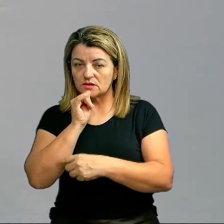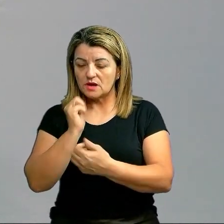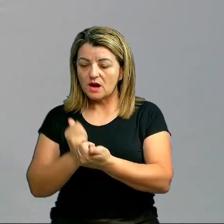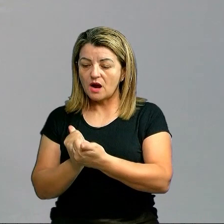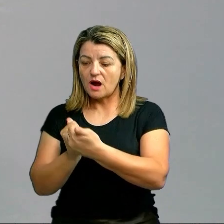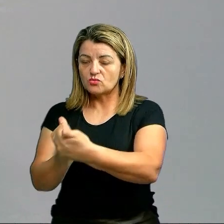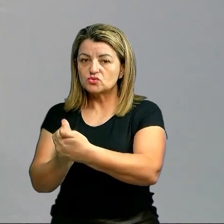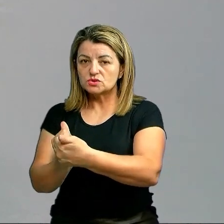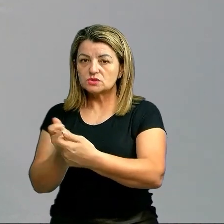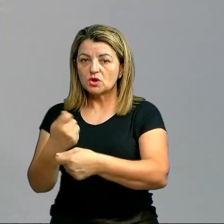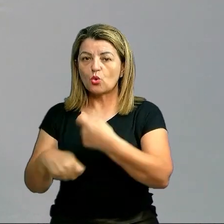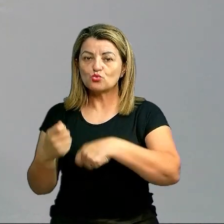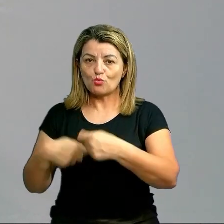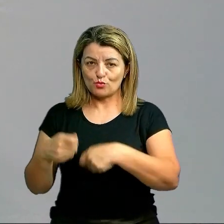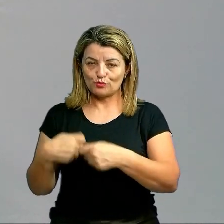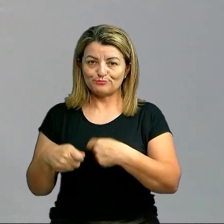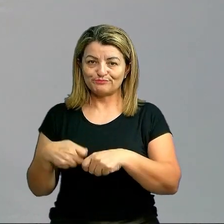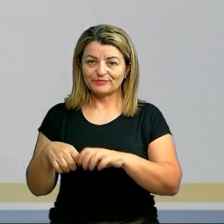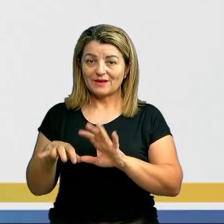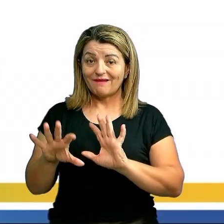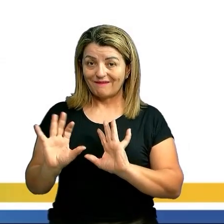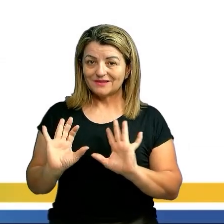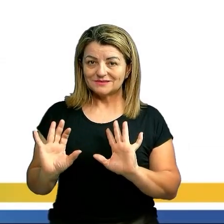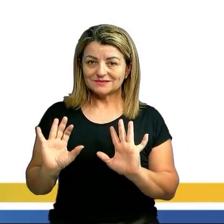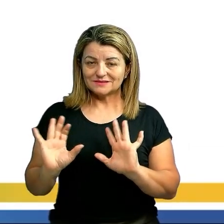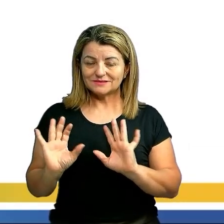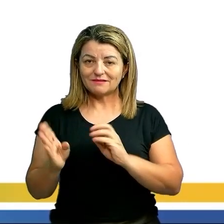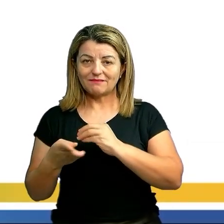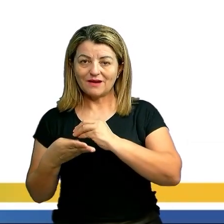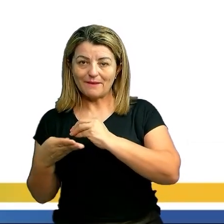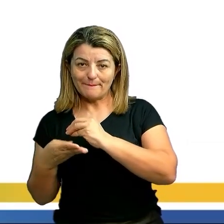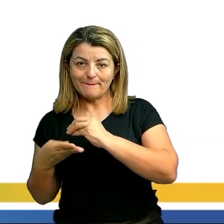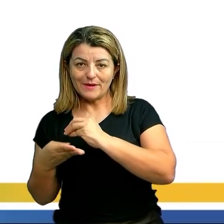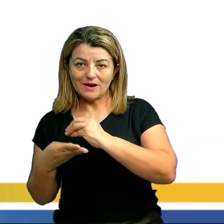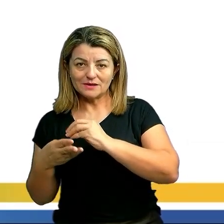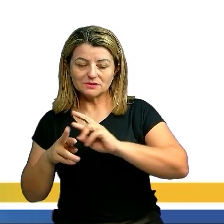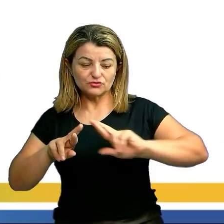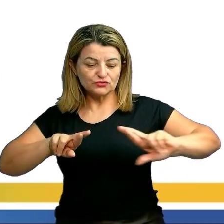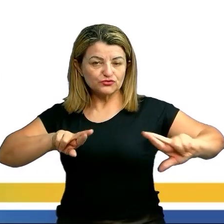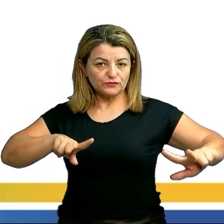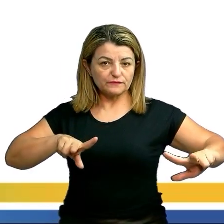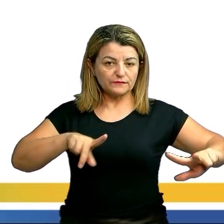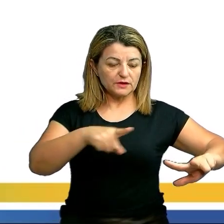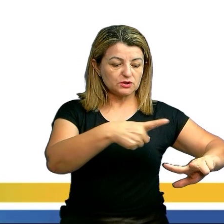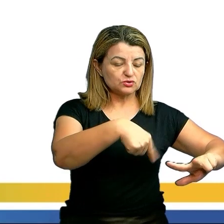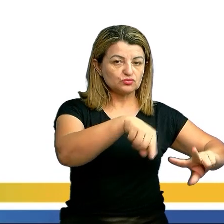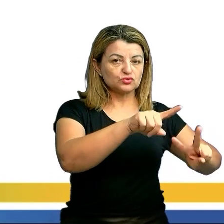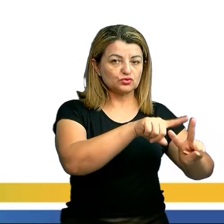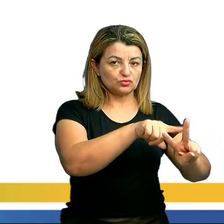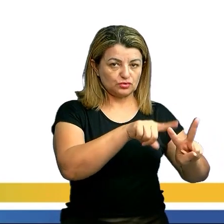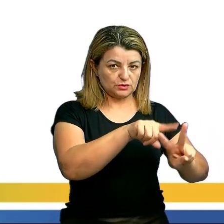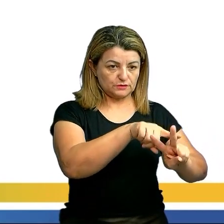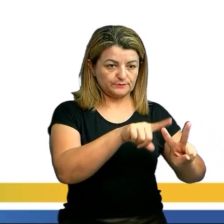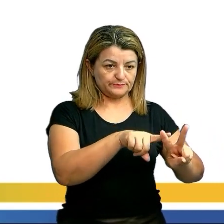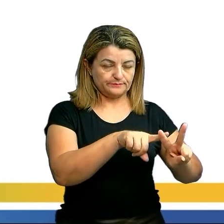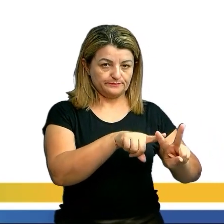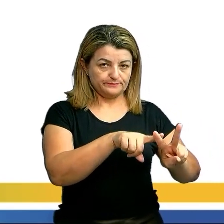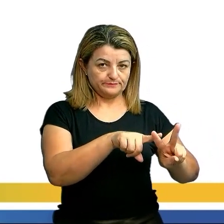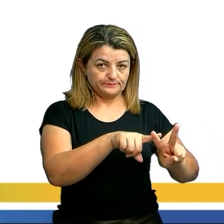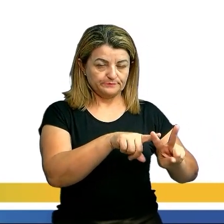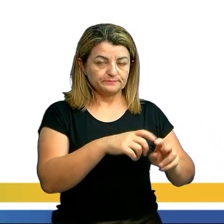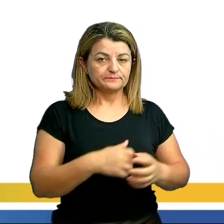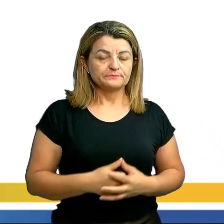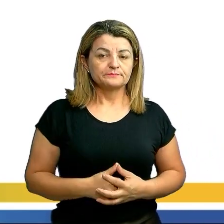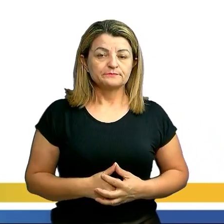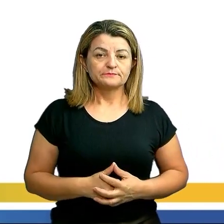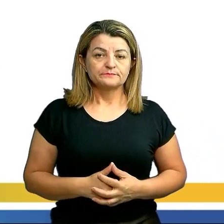assessoramento econômico, certo? Essa é a básica diferença entre essas duas